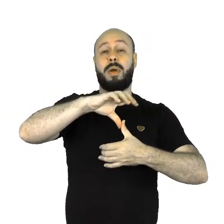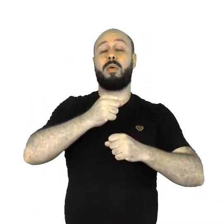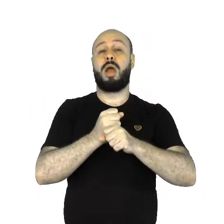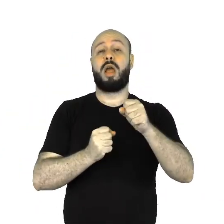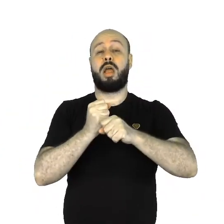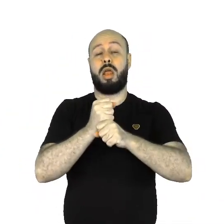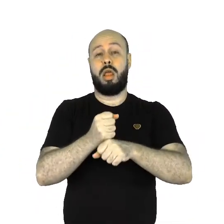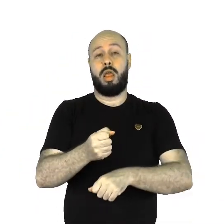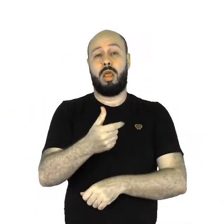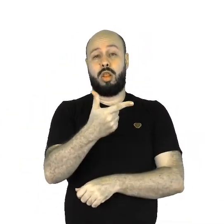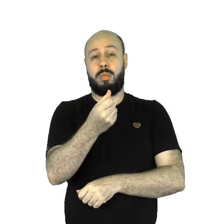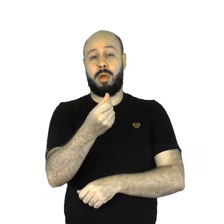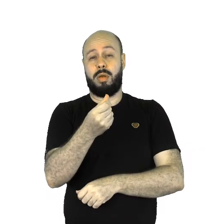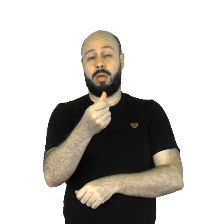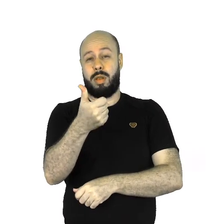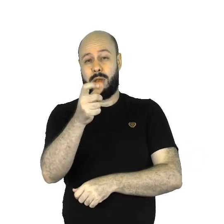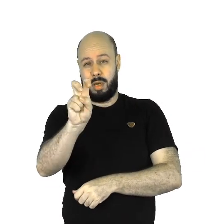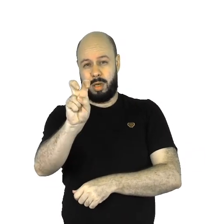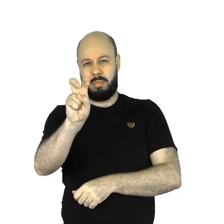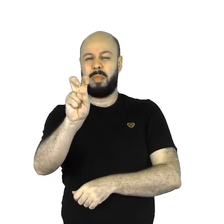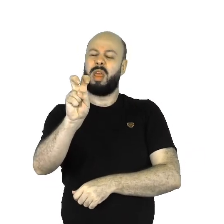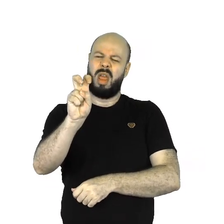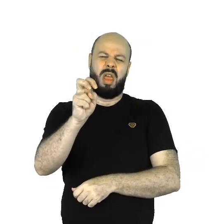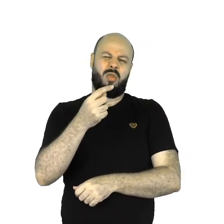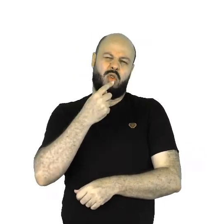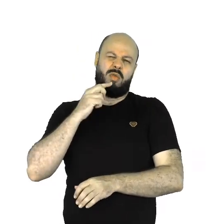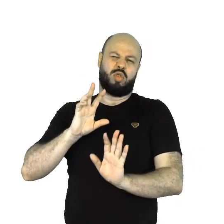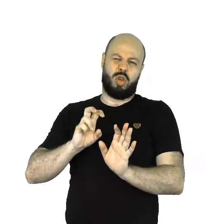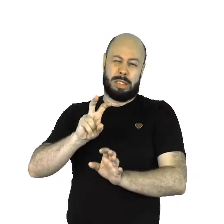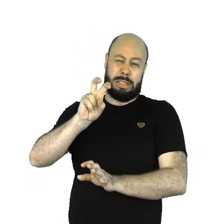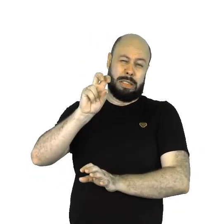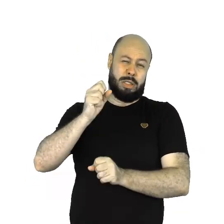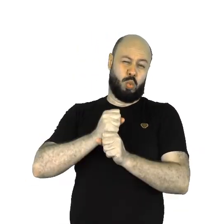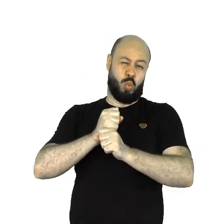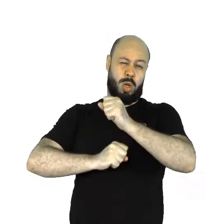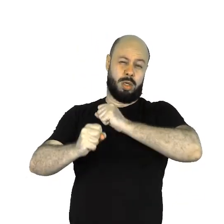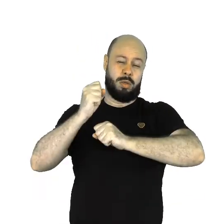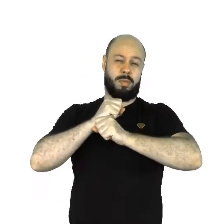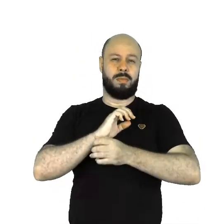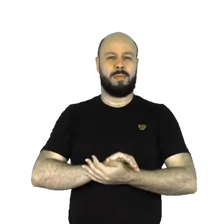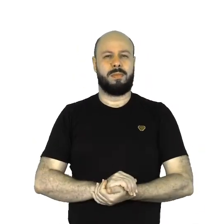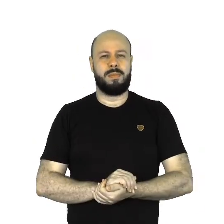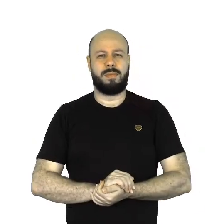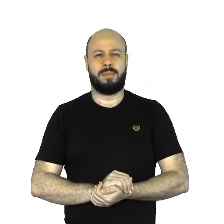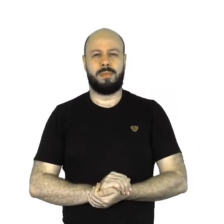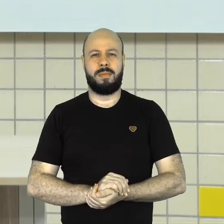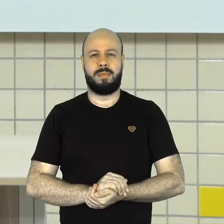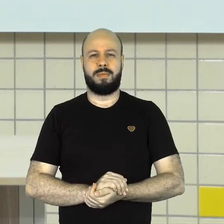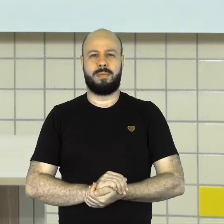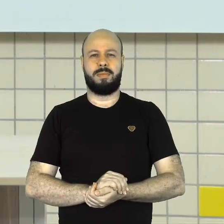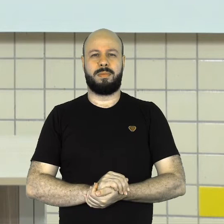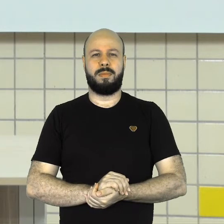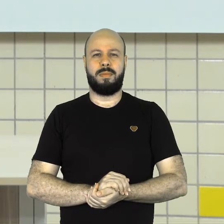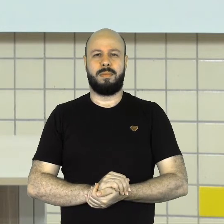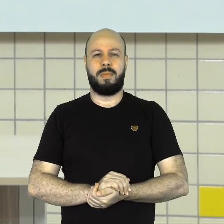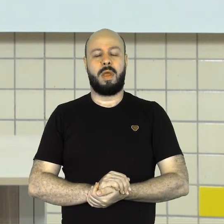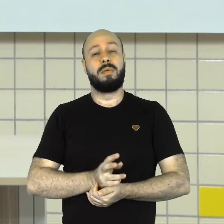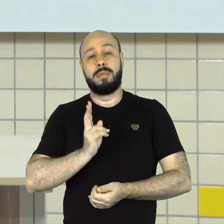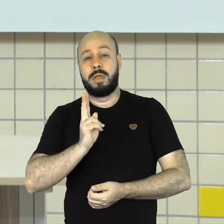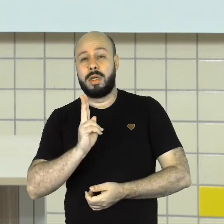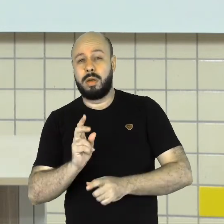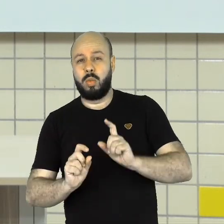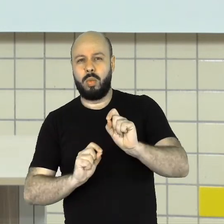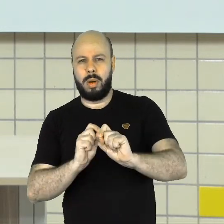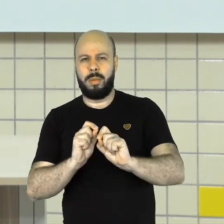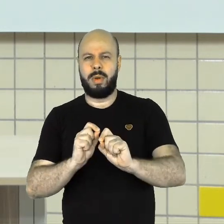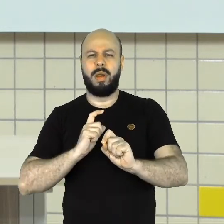2015, então ele não está muito desatualizado, são só 5 anos, ok? Dando continuidade, pessoal, eu